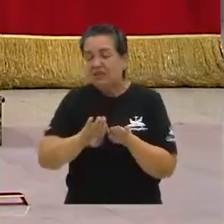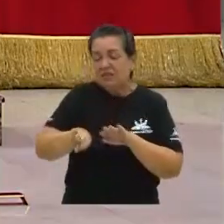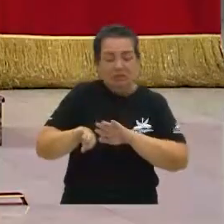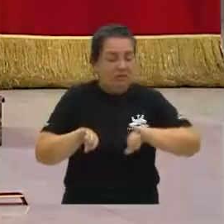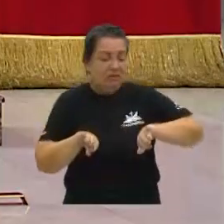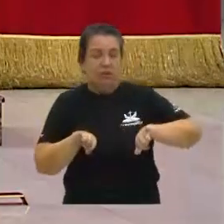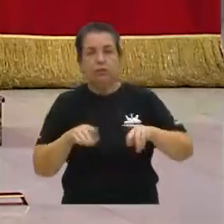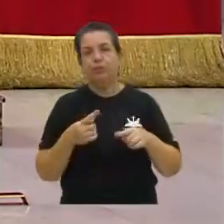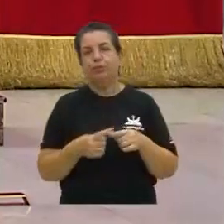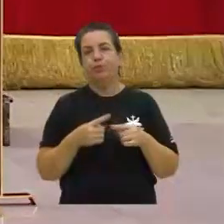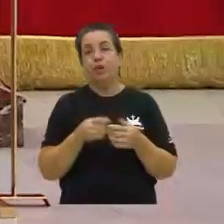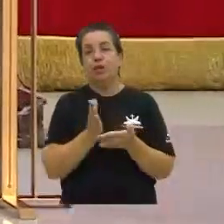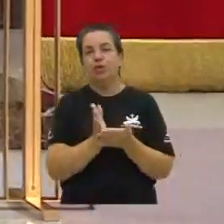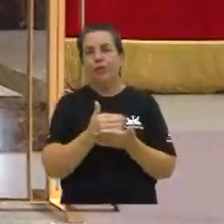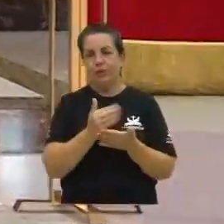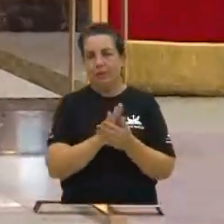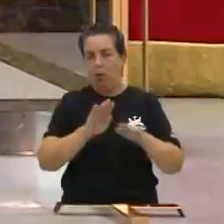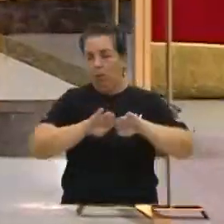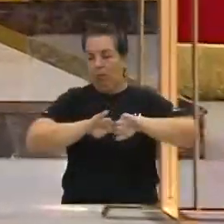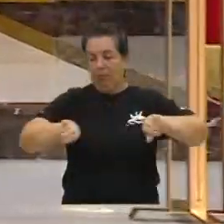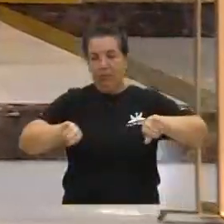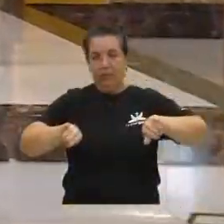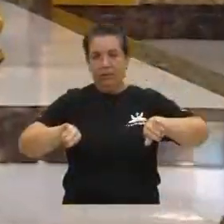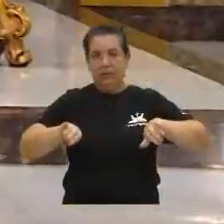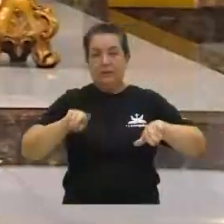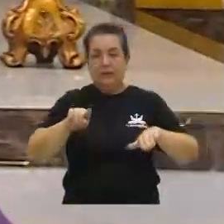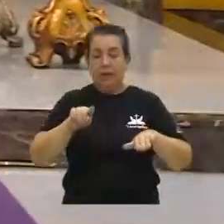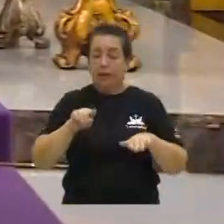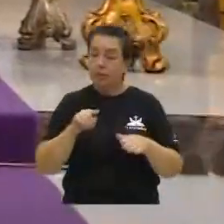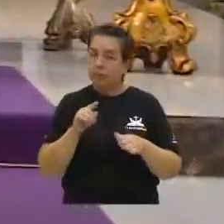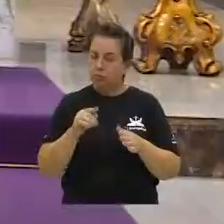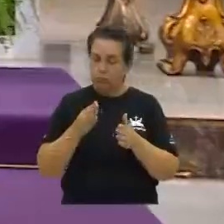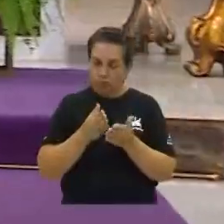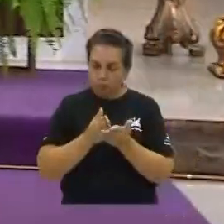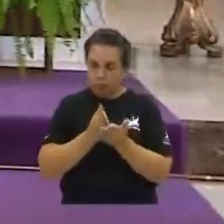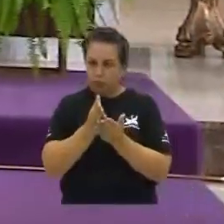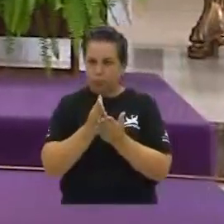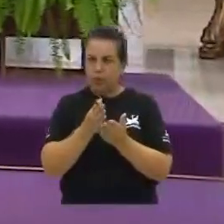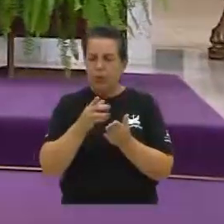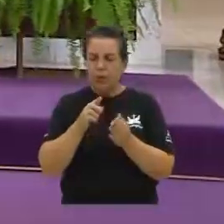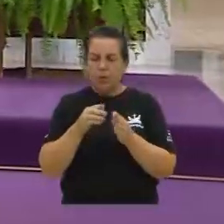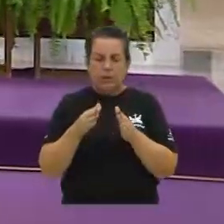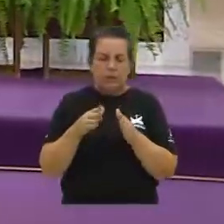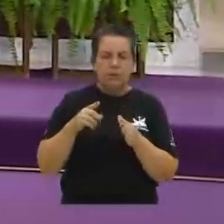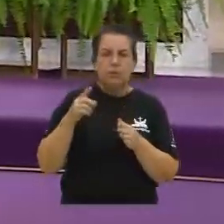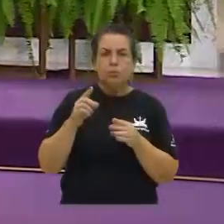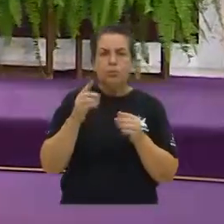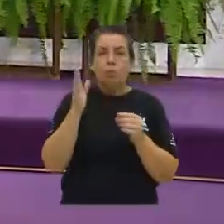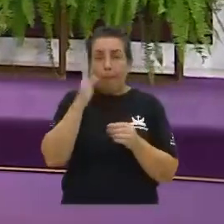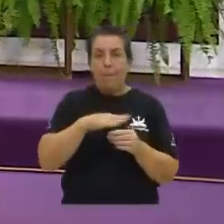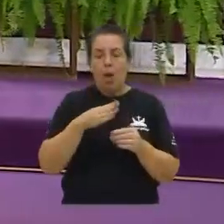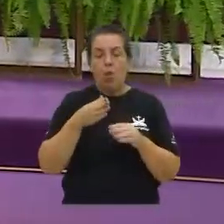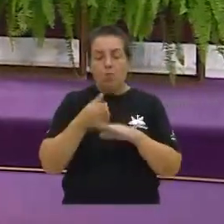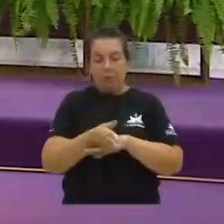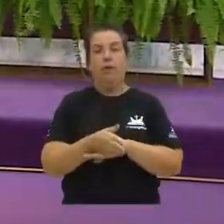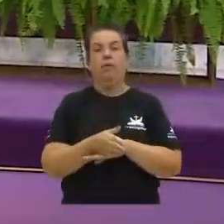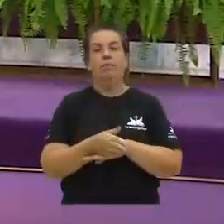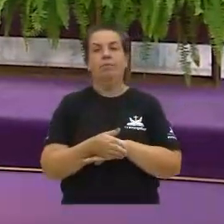uma divisão é a fresta que nós deixamos para a ação do mal.